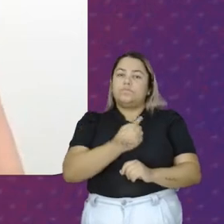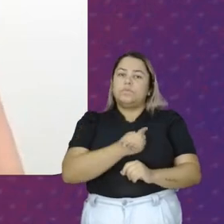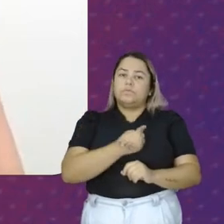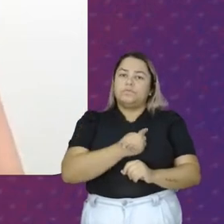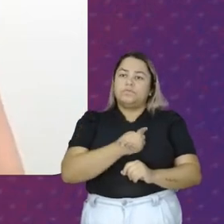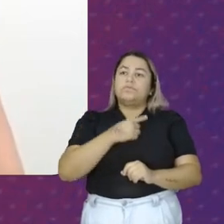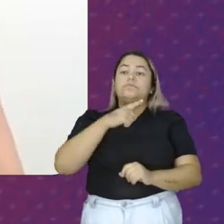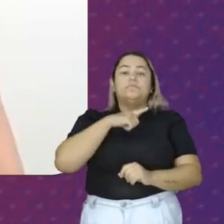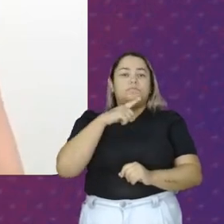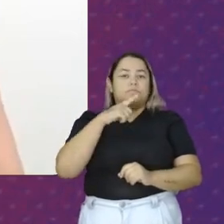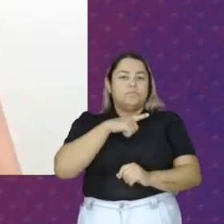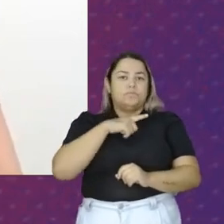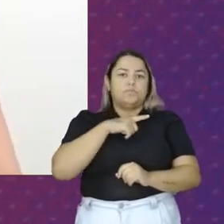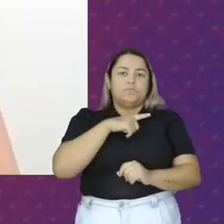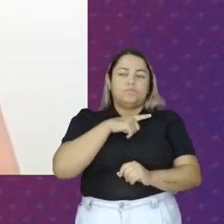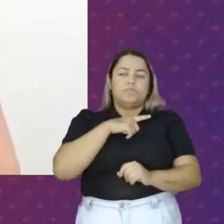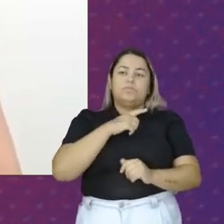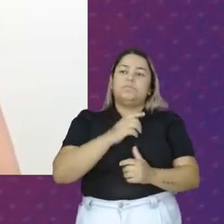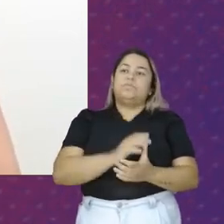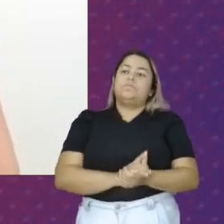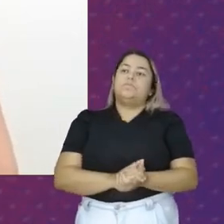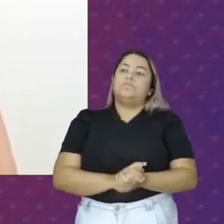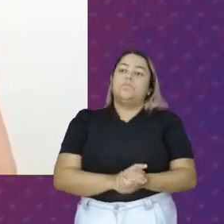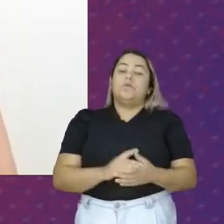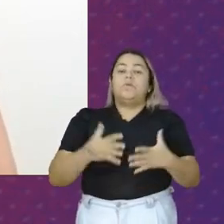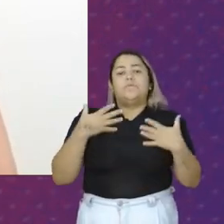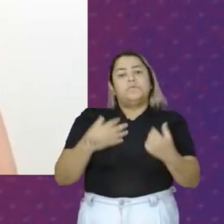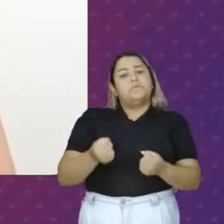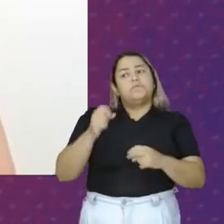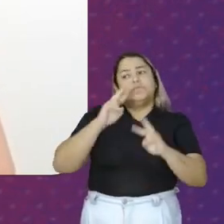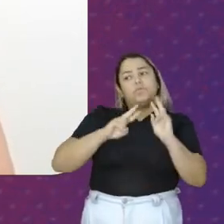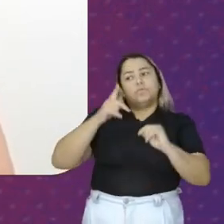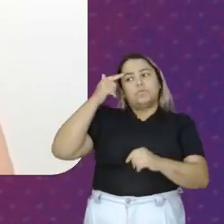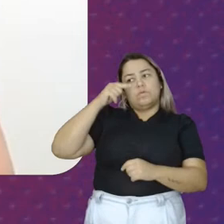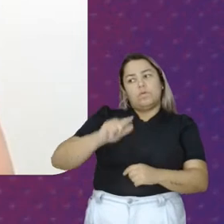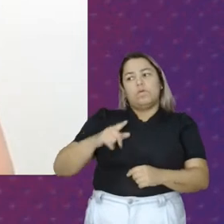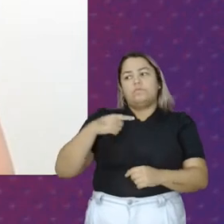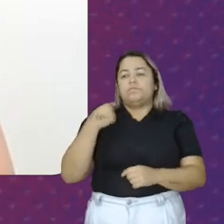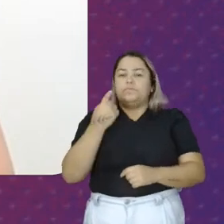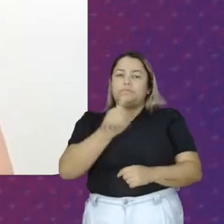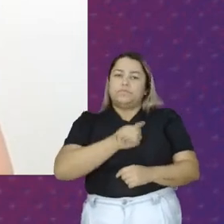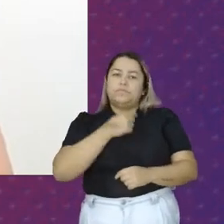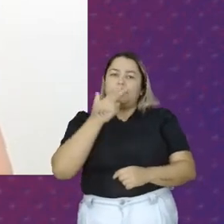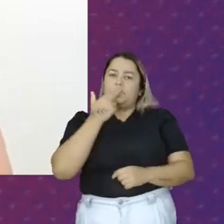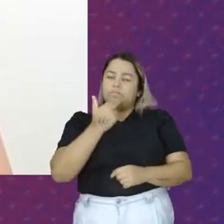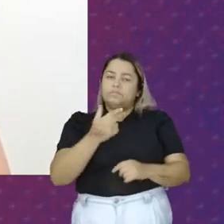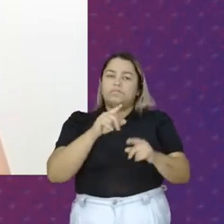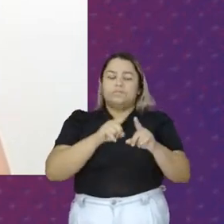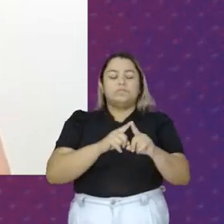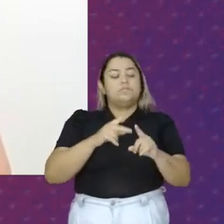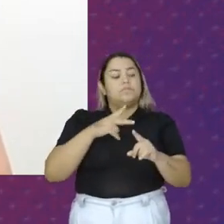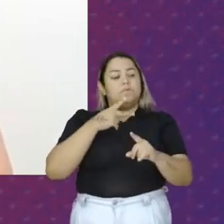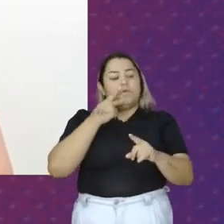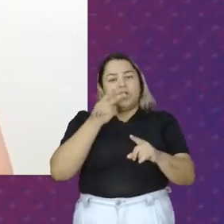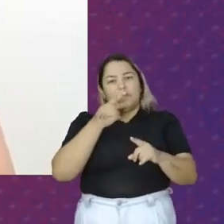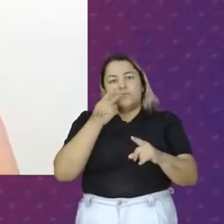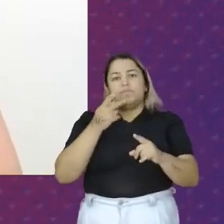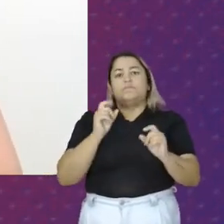a crer, né? Então, vamos rever nossas linguagens, nossas formas de